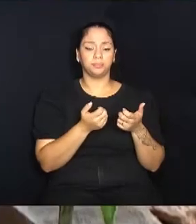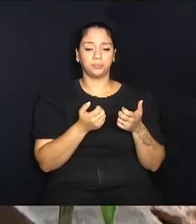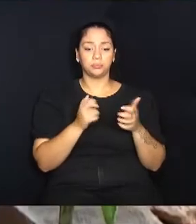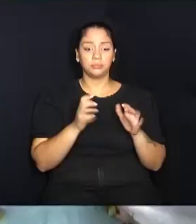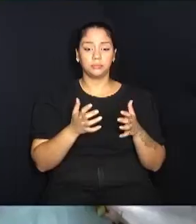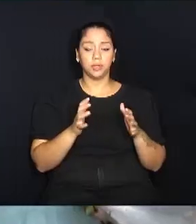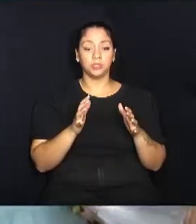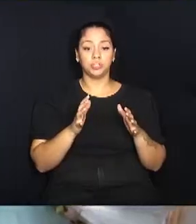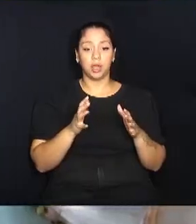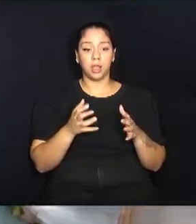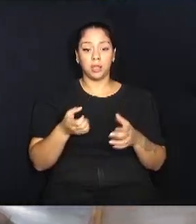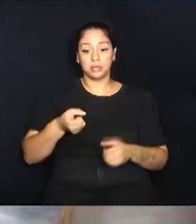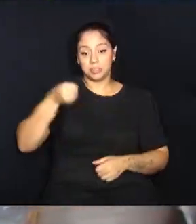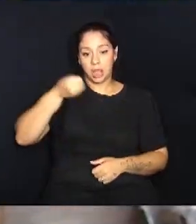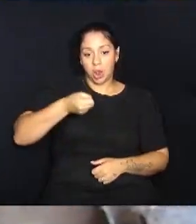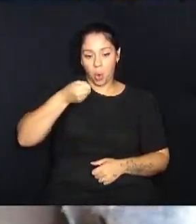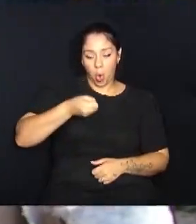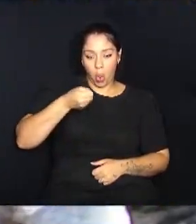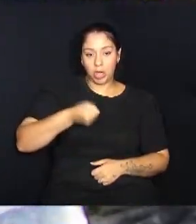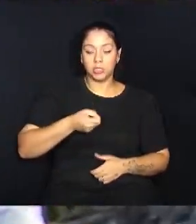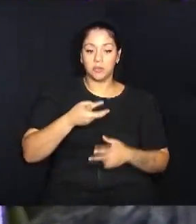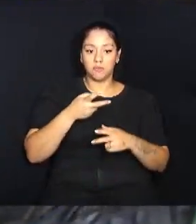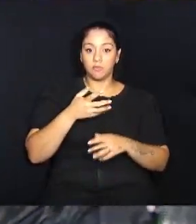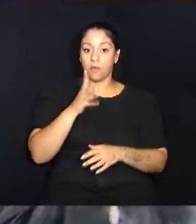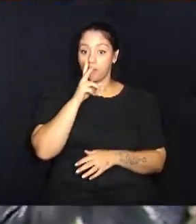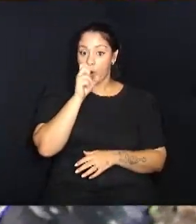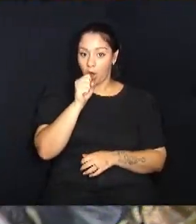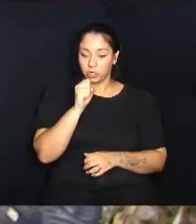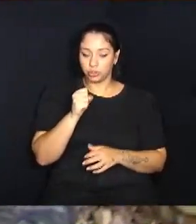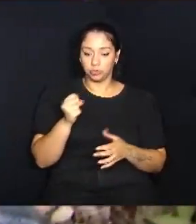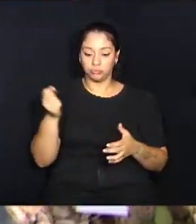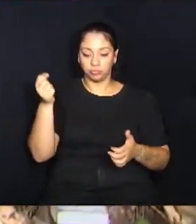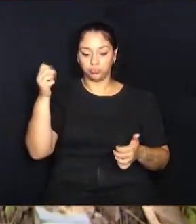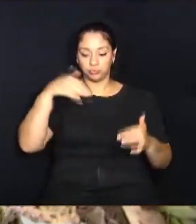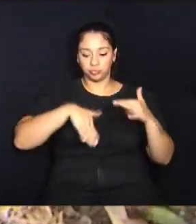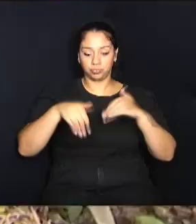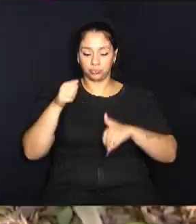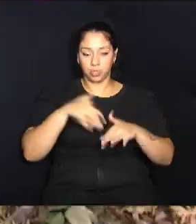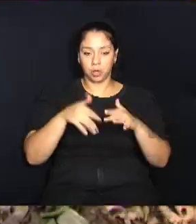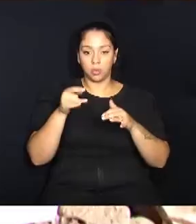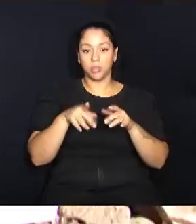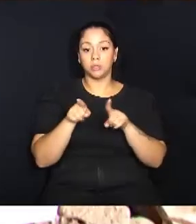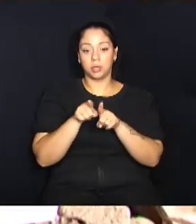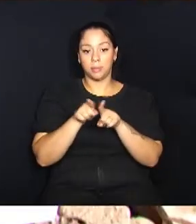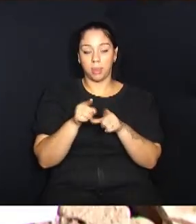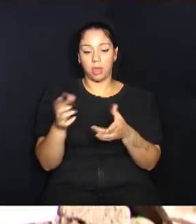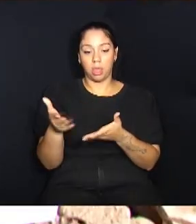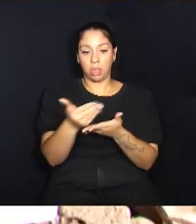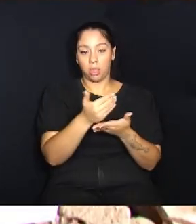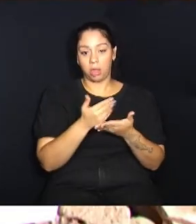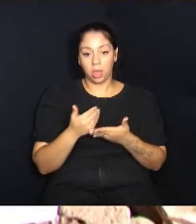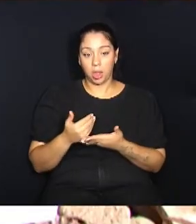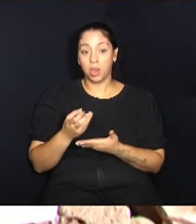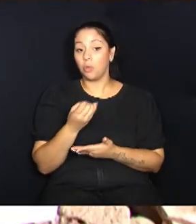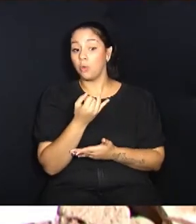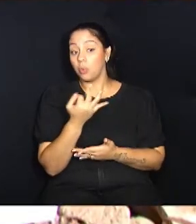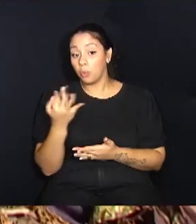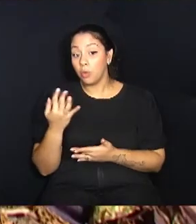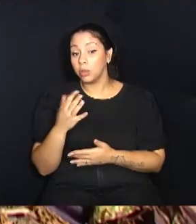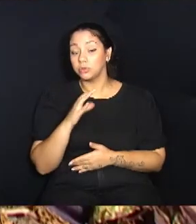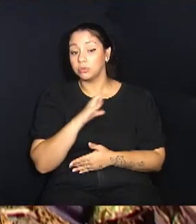sacolas resistentes para esse tipo de entulho, além de fazer a coleta. Apesar do custo para o município,